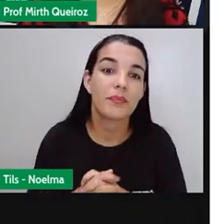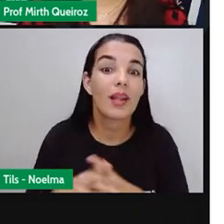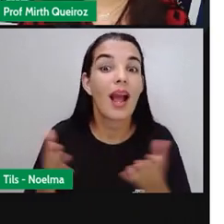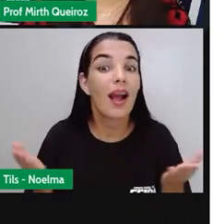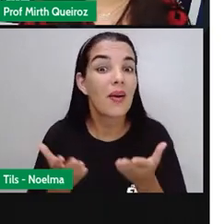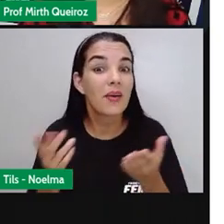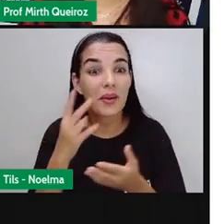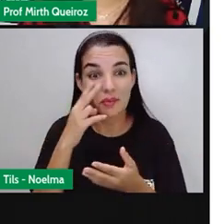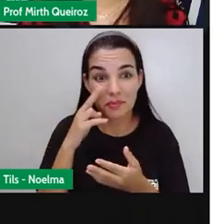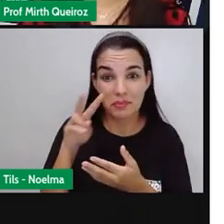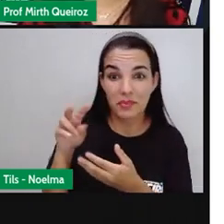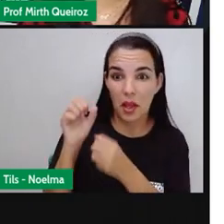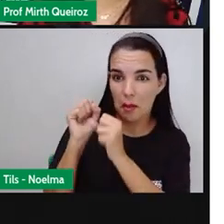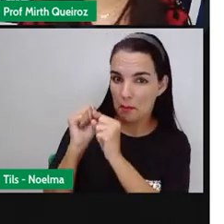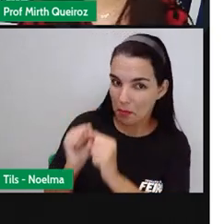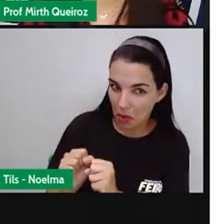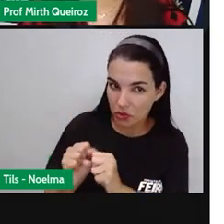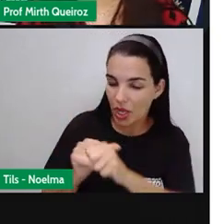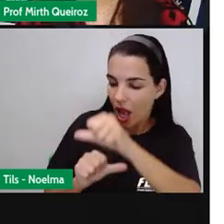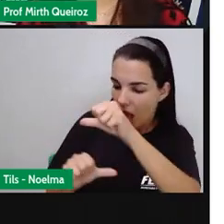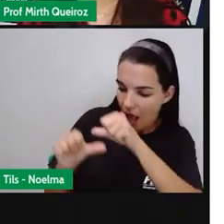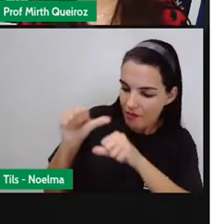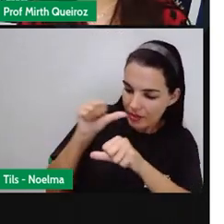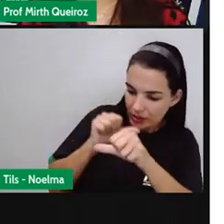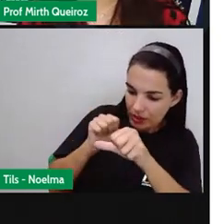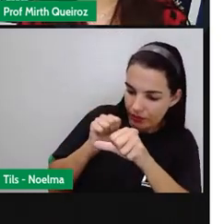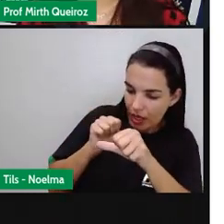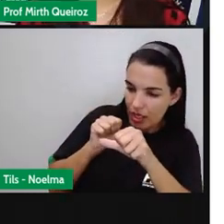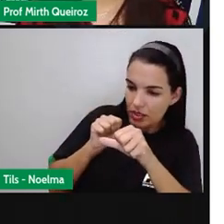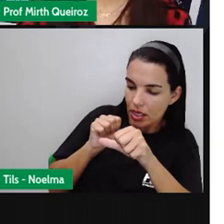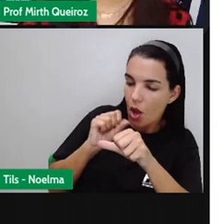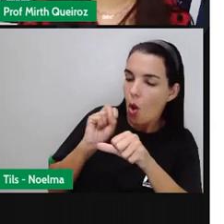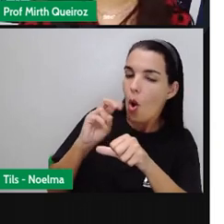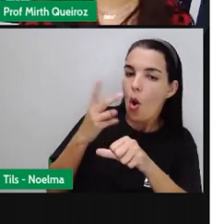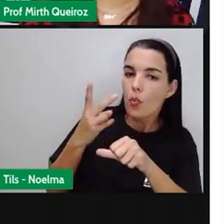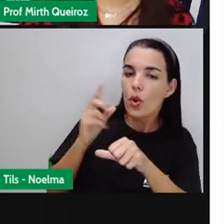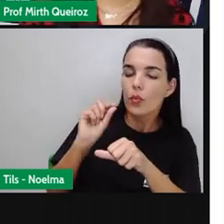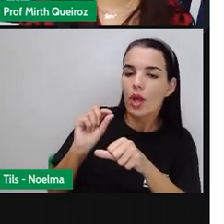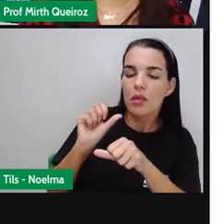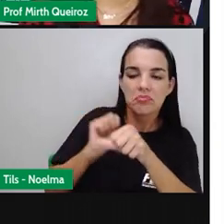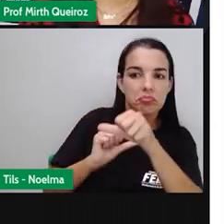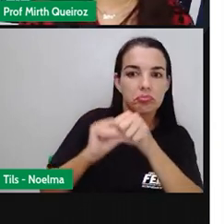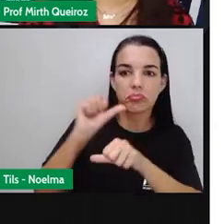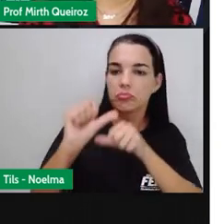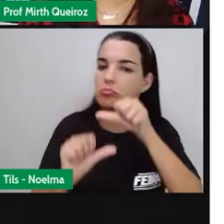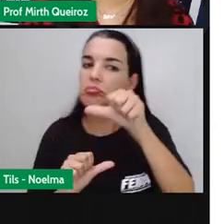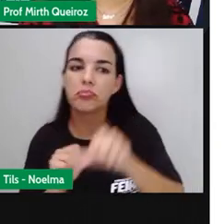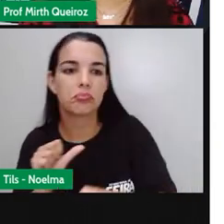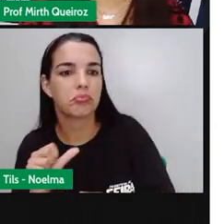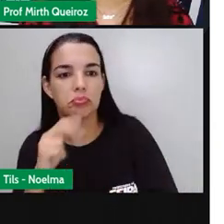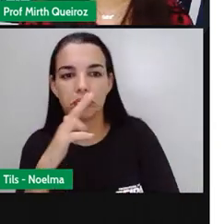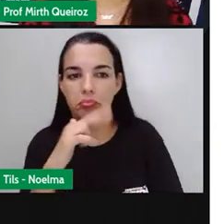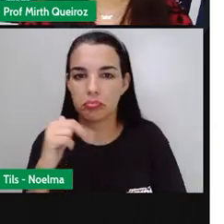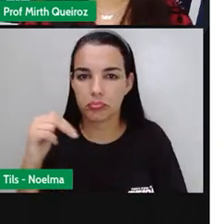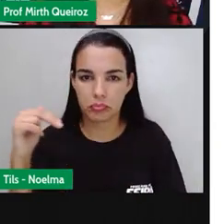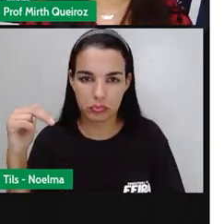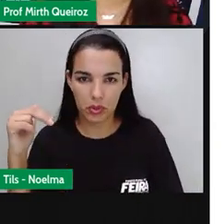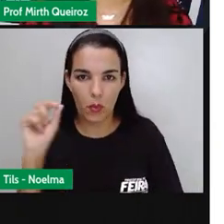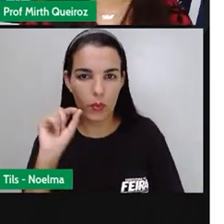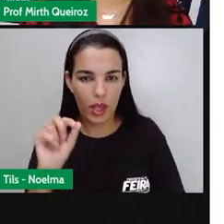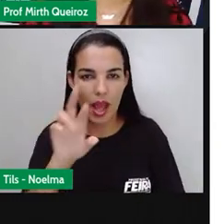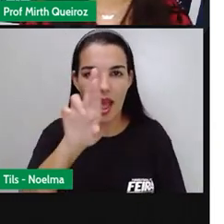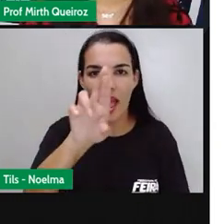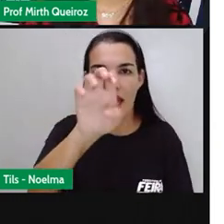As transformações, elas podem ser reversíveis ou irreversíveis. Reversíveis é quando ela pode voltar ao seu estado